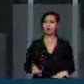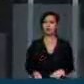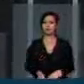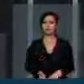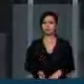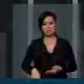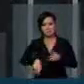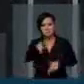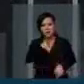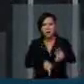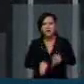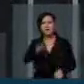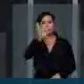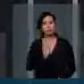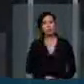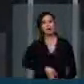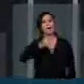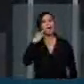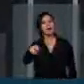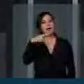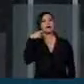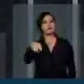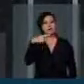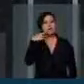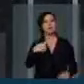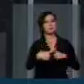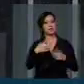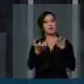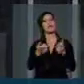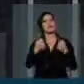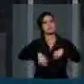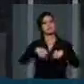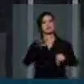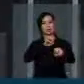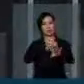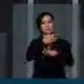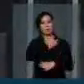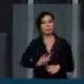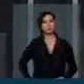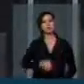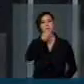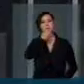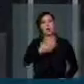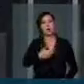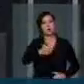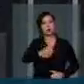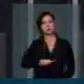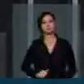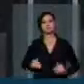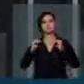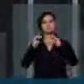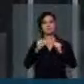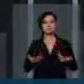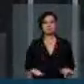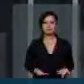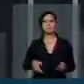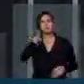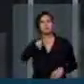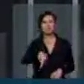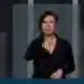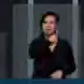está na rua há muito tempo por uma educação pública de qualidade. Nossos professores têm um salário